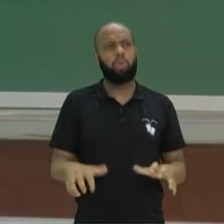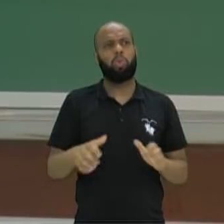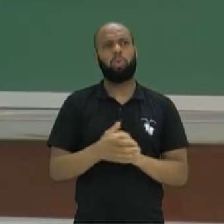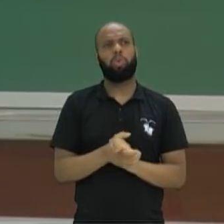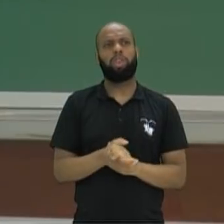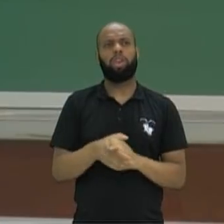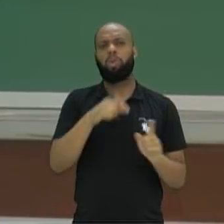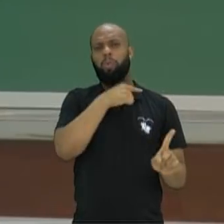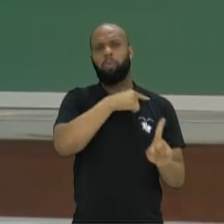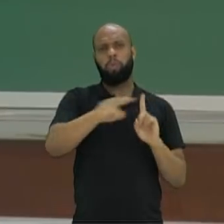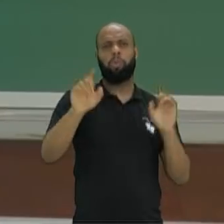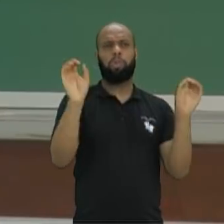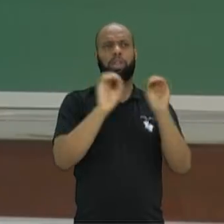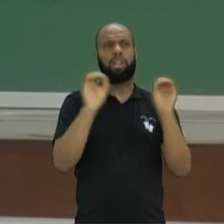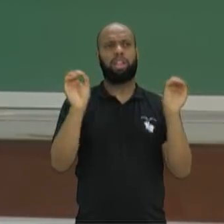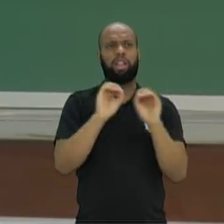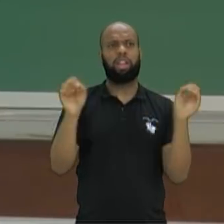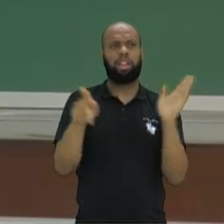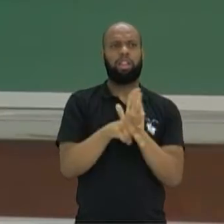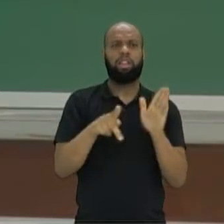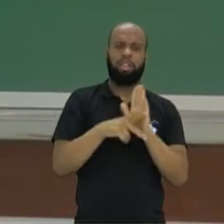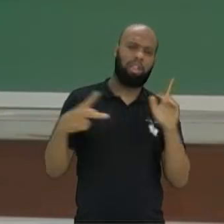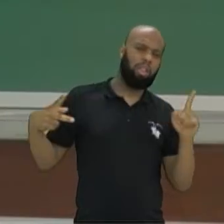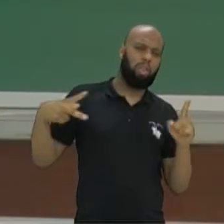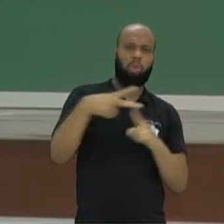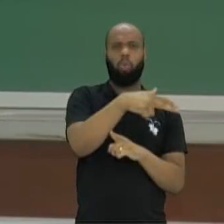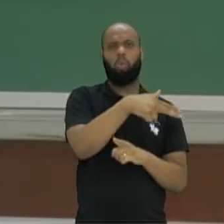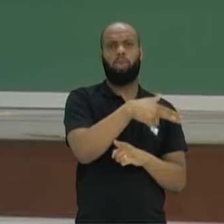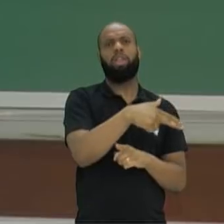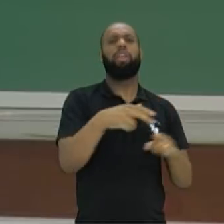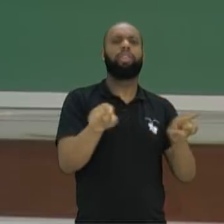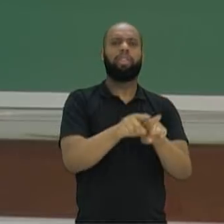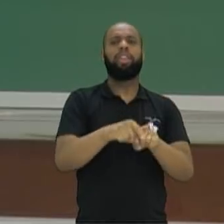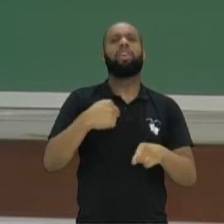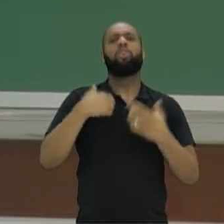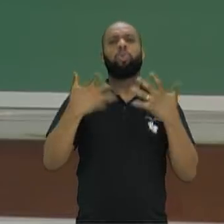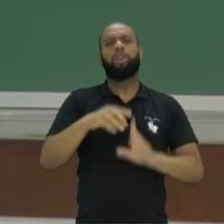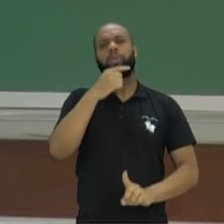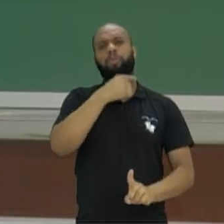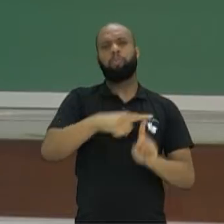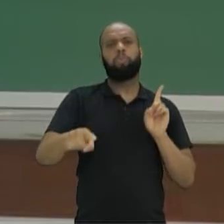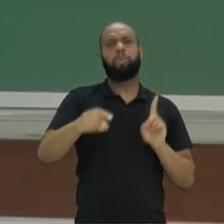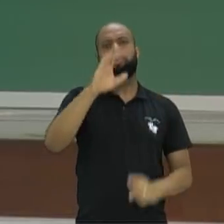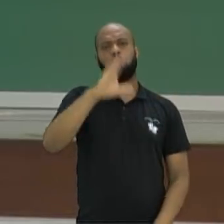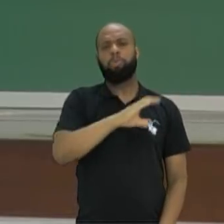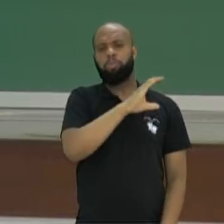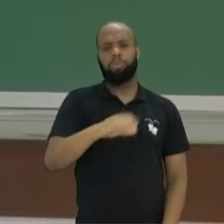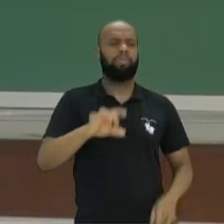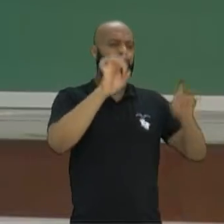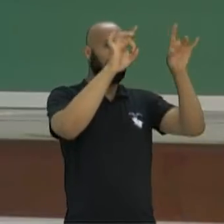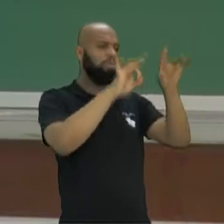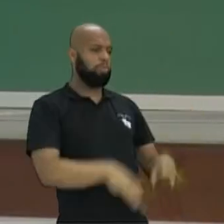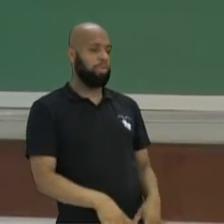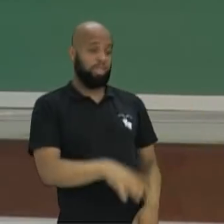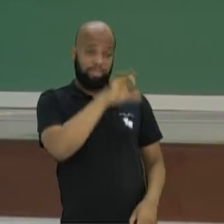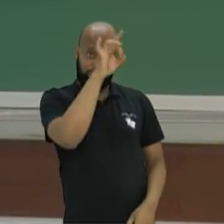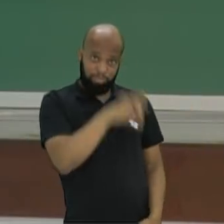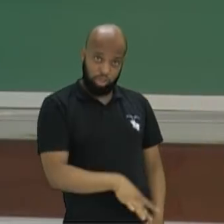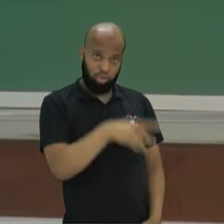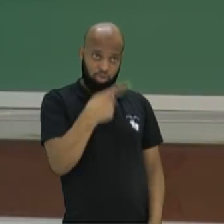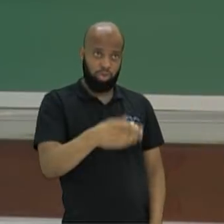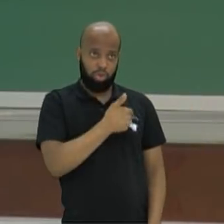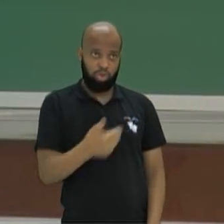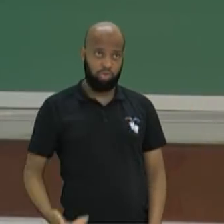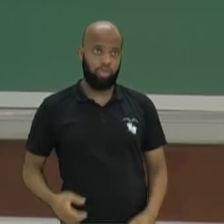vou proibir mais agora de dar crédito, eu não vou também proibir a religião católica aqui. Ou seja, ele falou, estou fora. Ele simplesmente saiu do governo